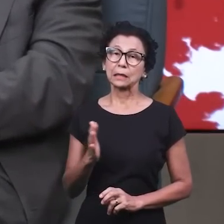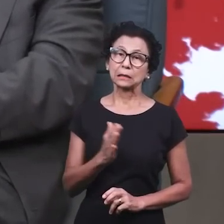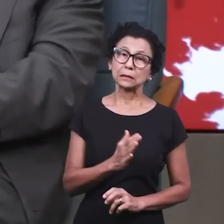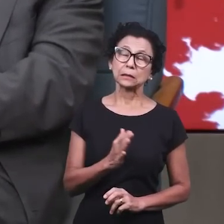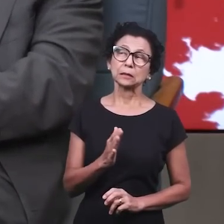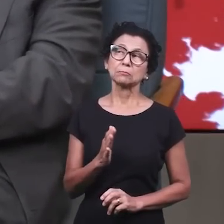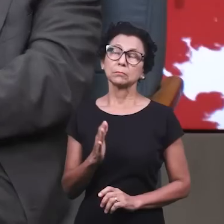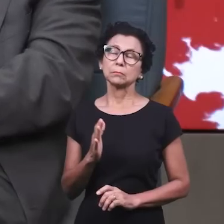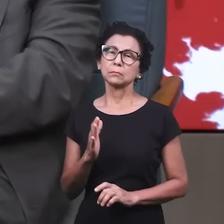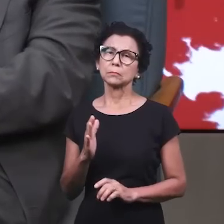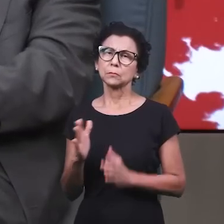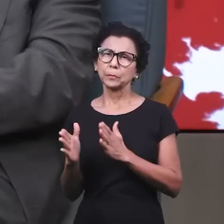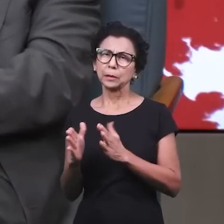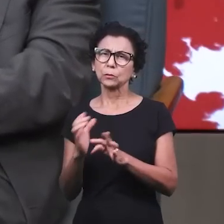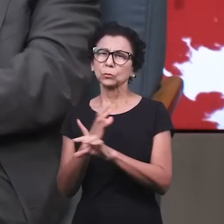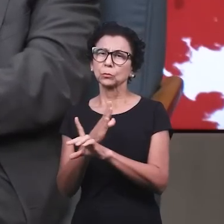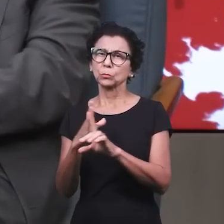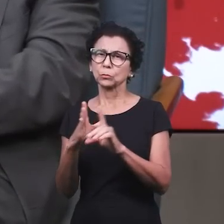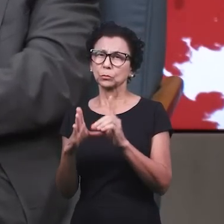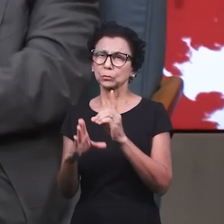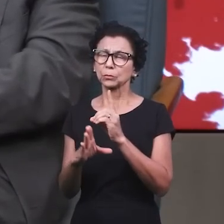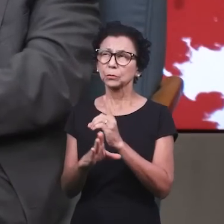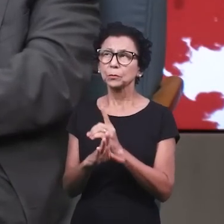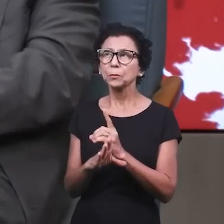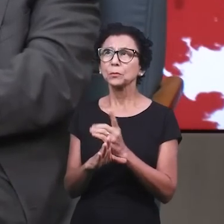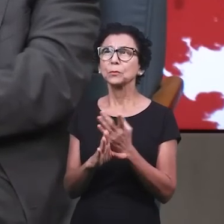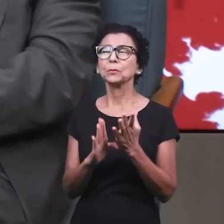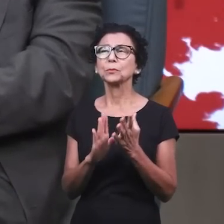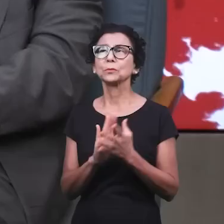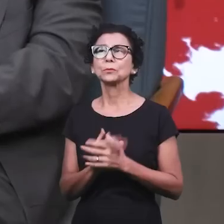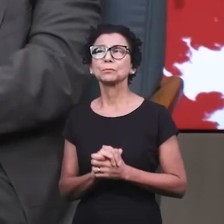às vezes, em alguns momentos da nossa vida,